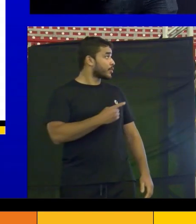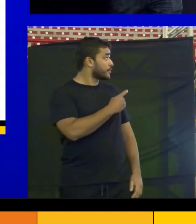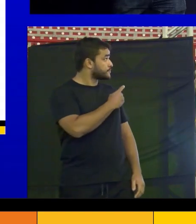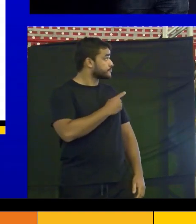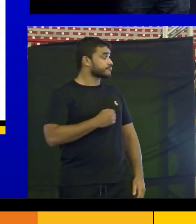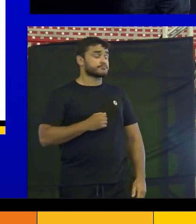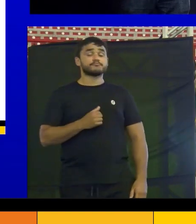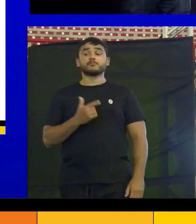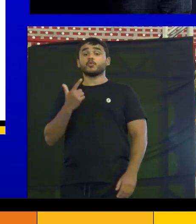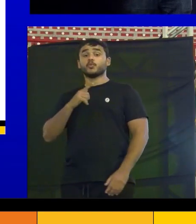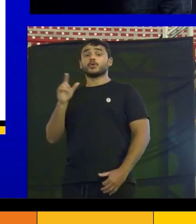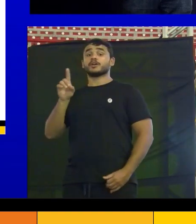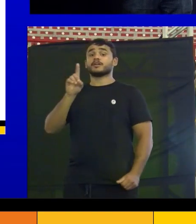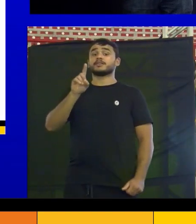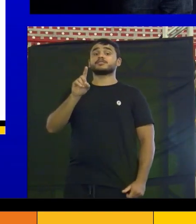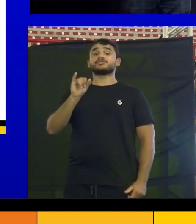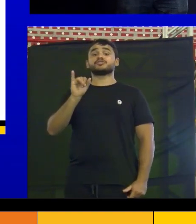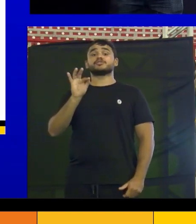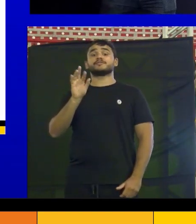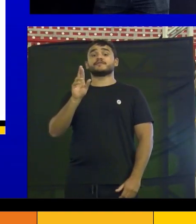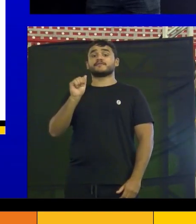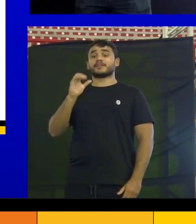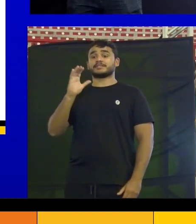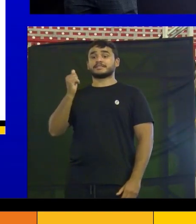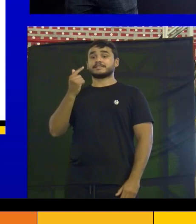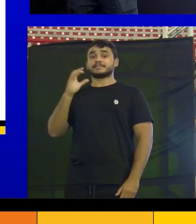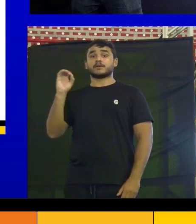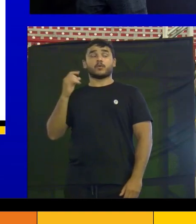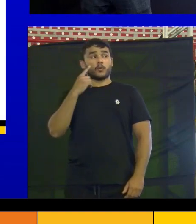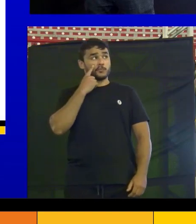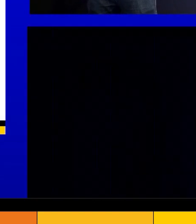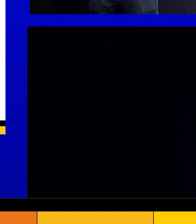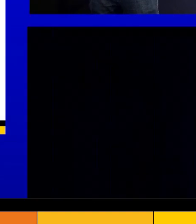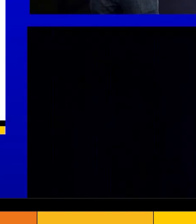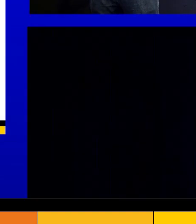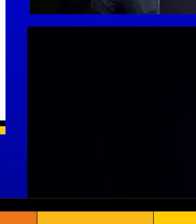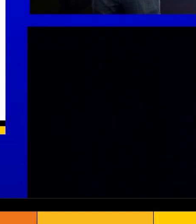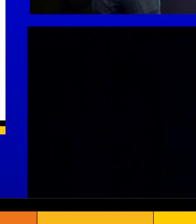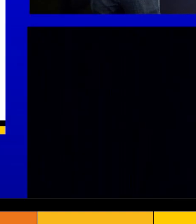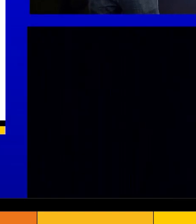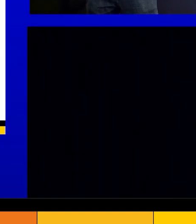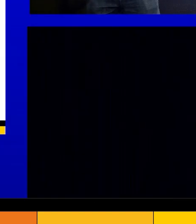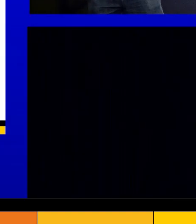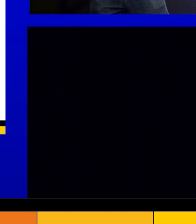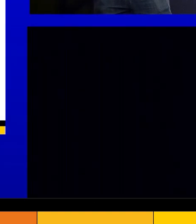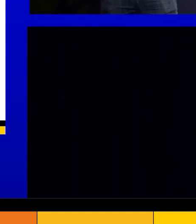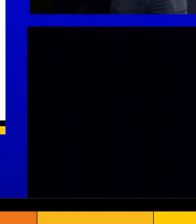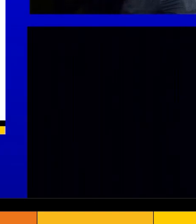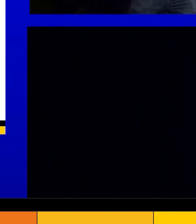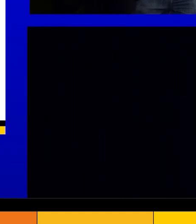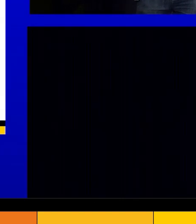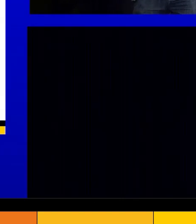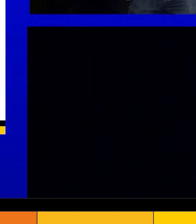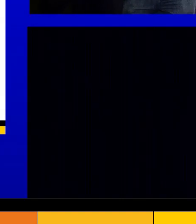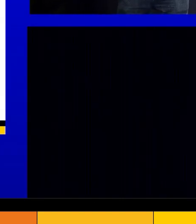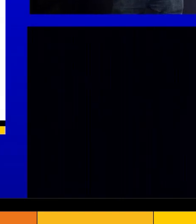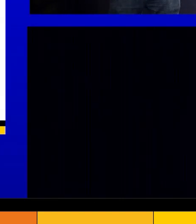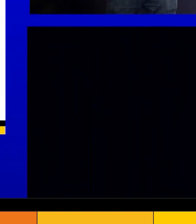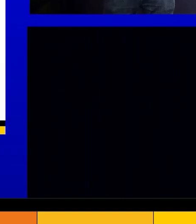que a gente chama a atenção, difração. O que é a difração? Em poucas palavras, é quando uma onda ela